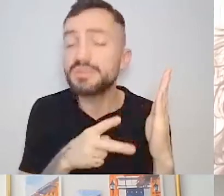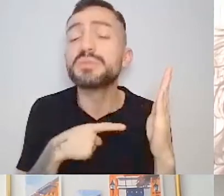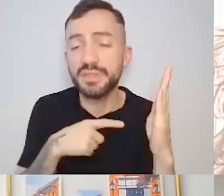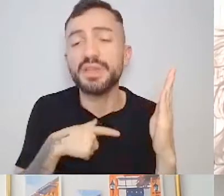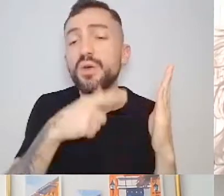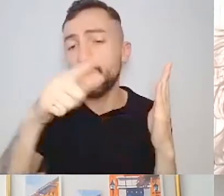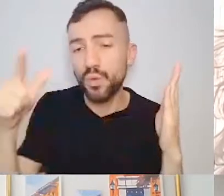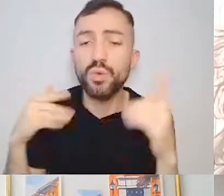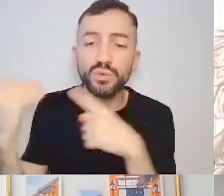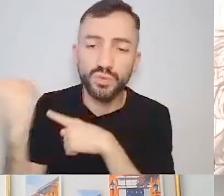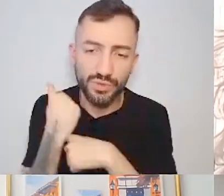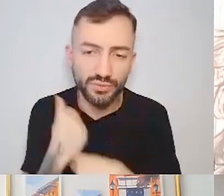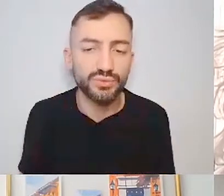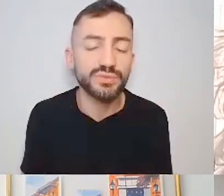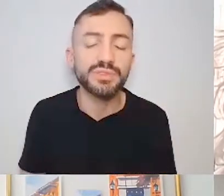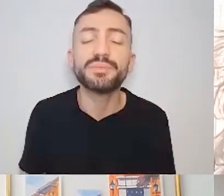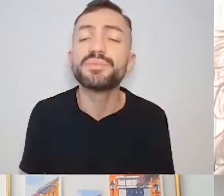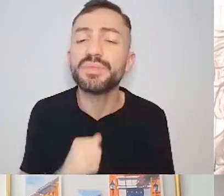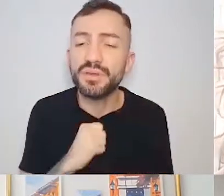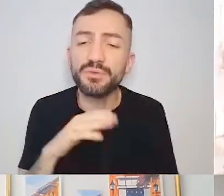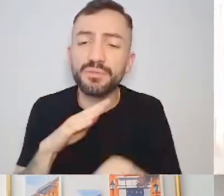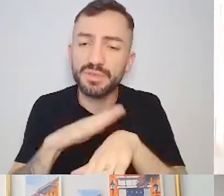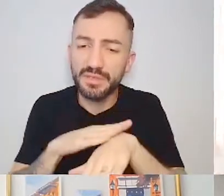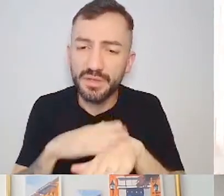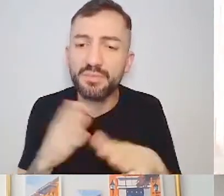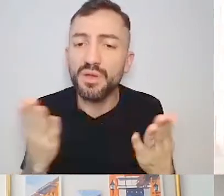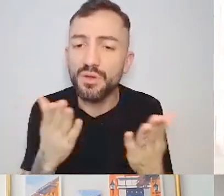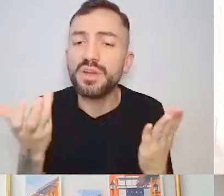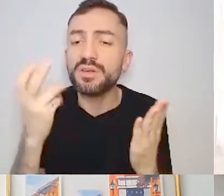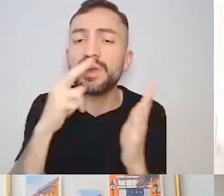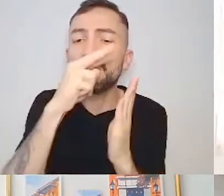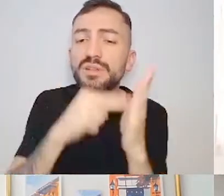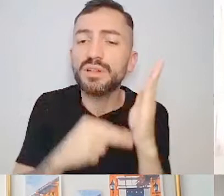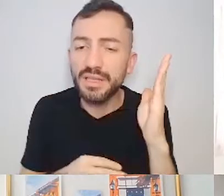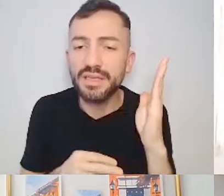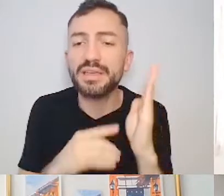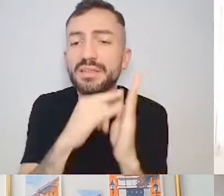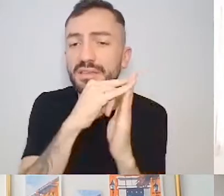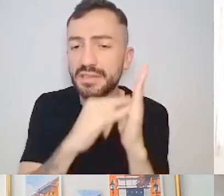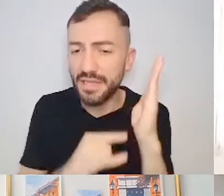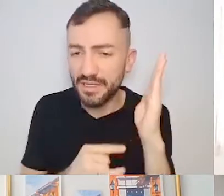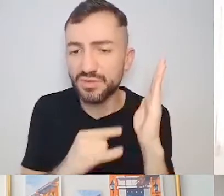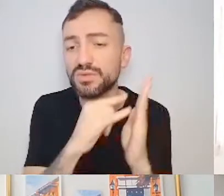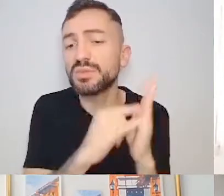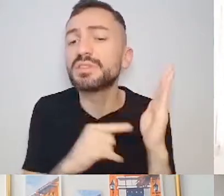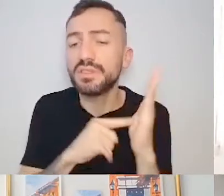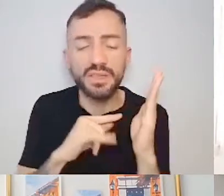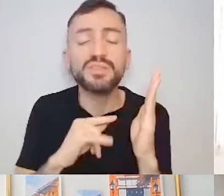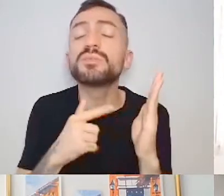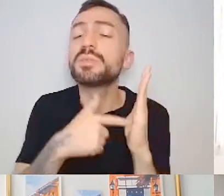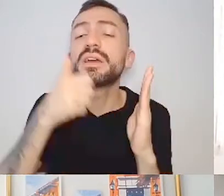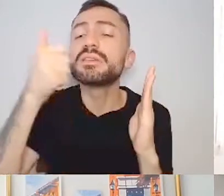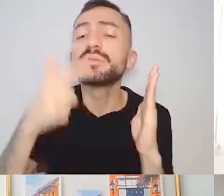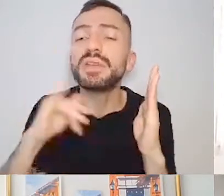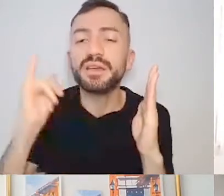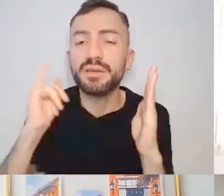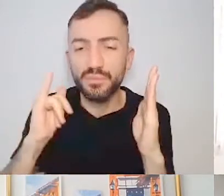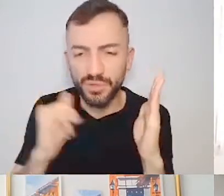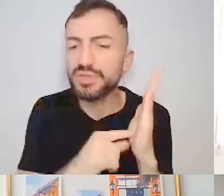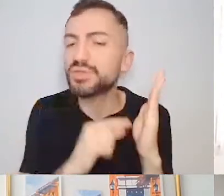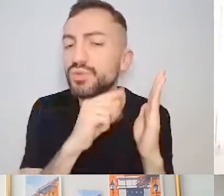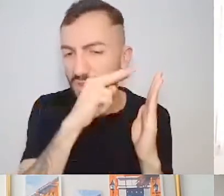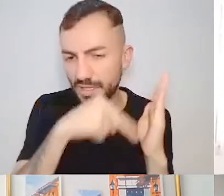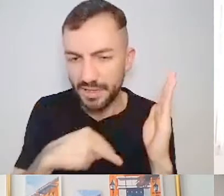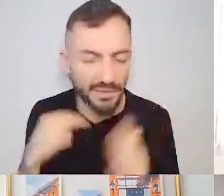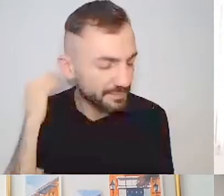pelo pouquinho tempo que eu tenho, eu peço licença para ler um texto sobre a importância das histórias. Registrar a trajetória